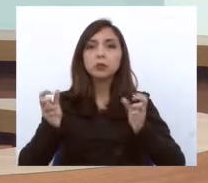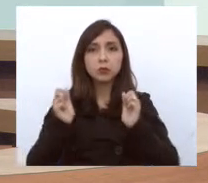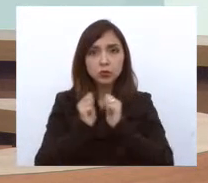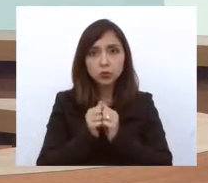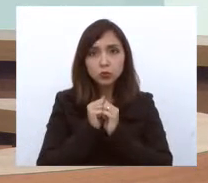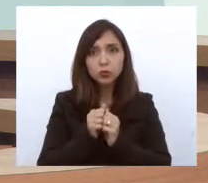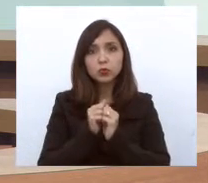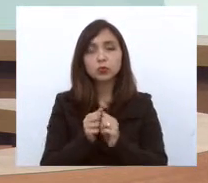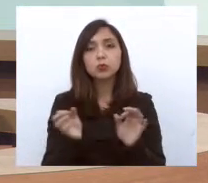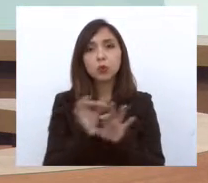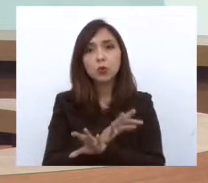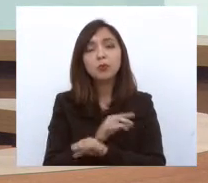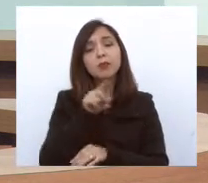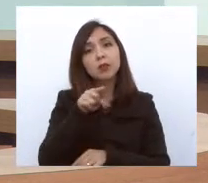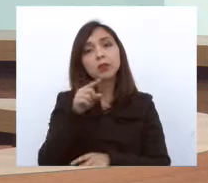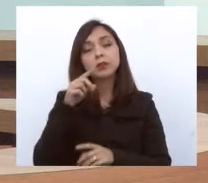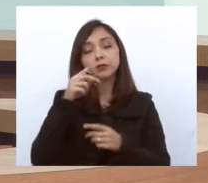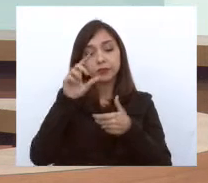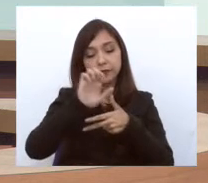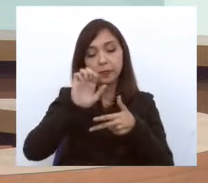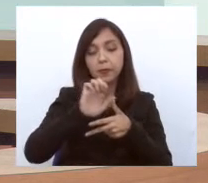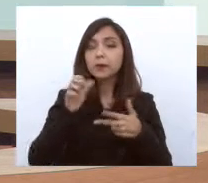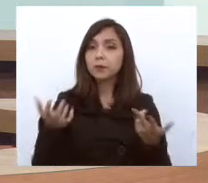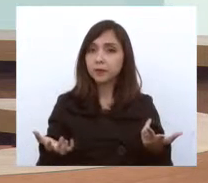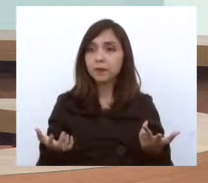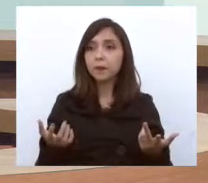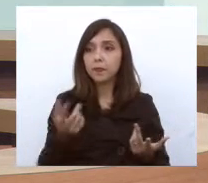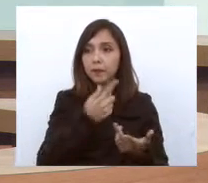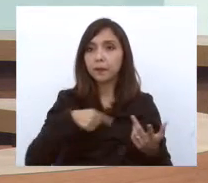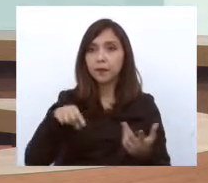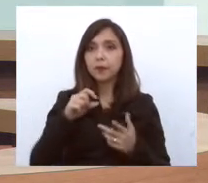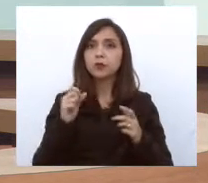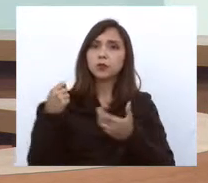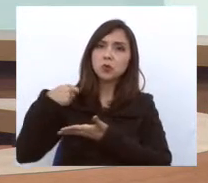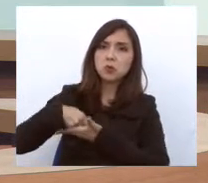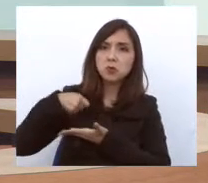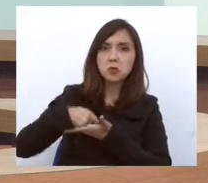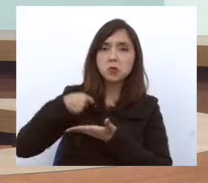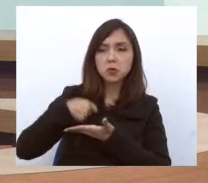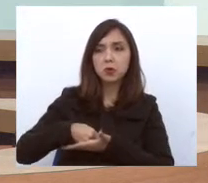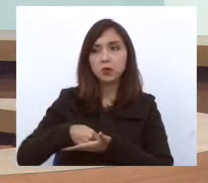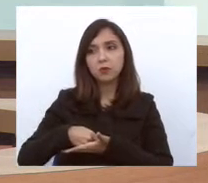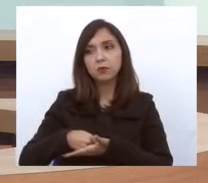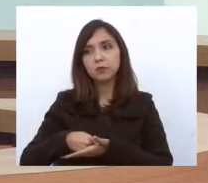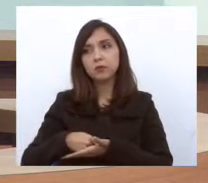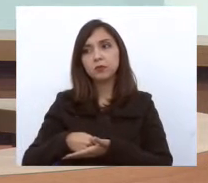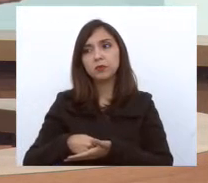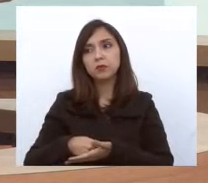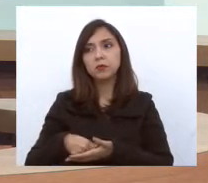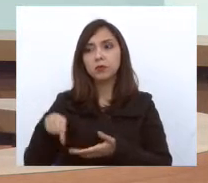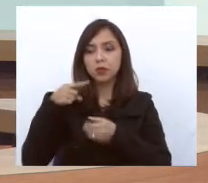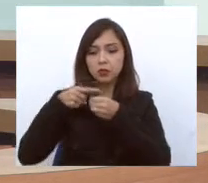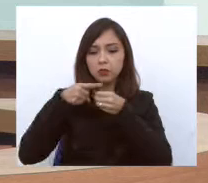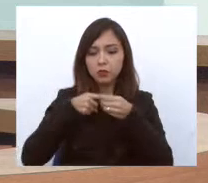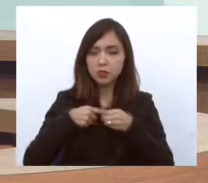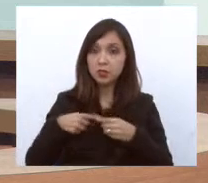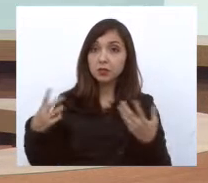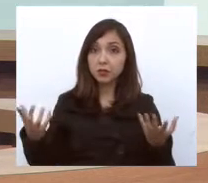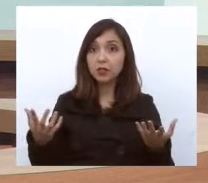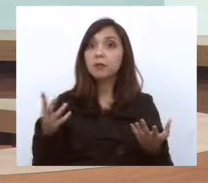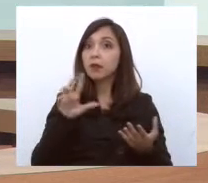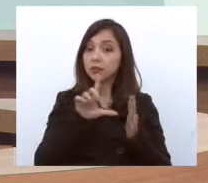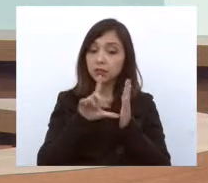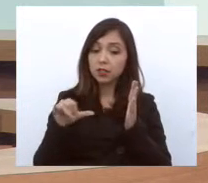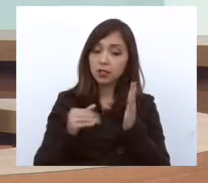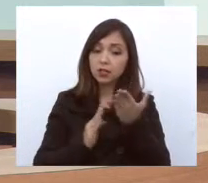com o legislativo, senhor presidente, porque nós é que realmente recebemos toda a carga de cobrança, vereador Lamé, dos munícipes. Agora, nós temos uma